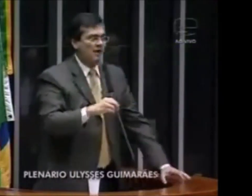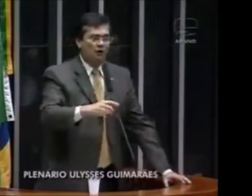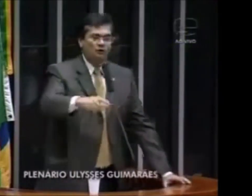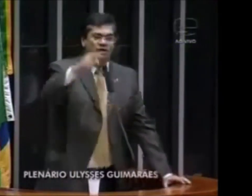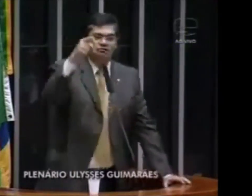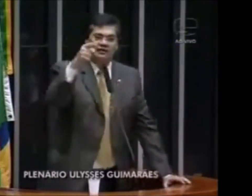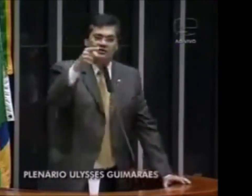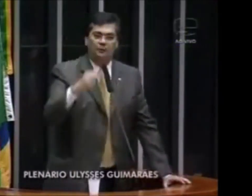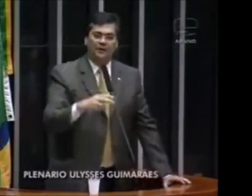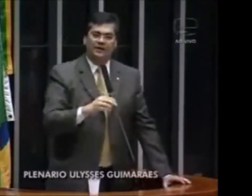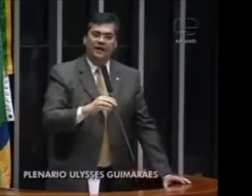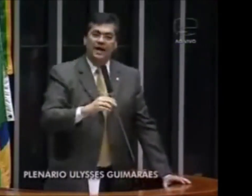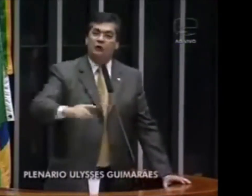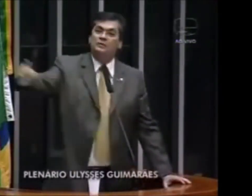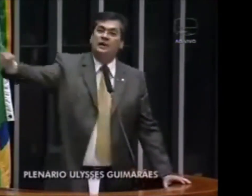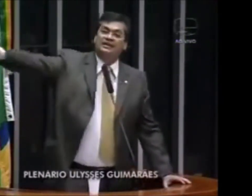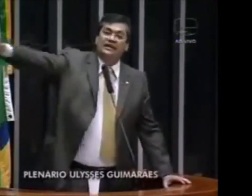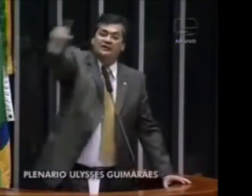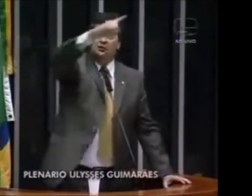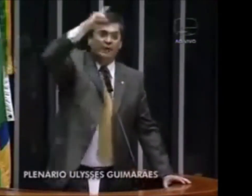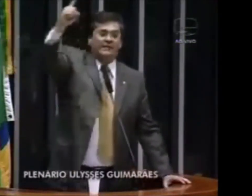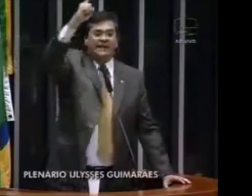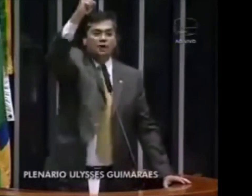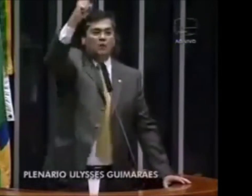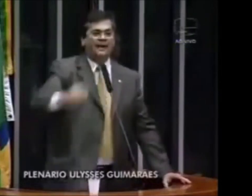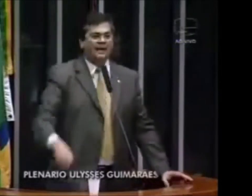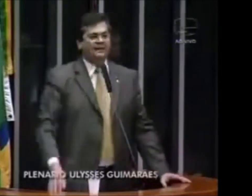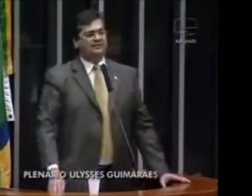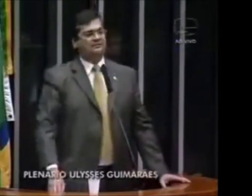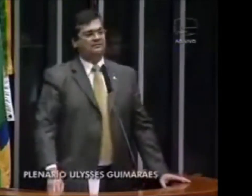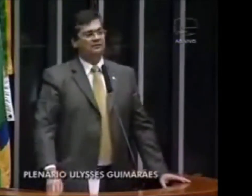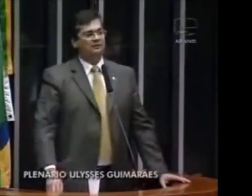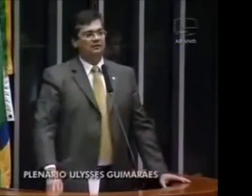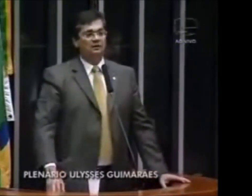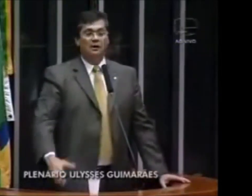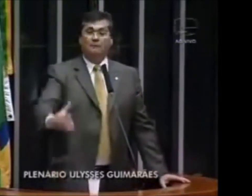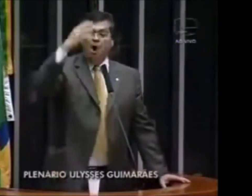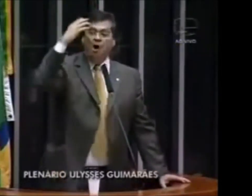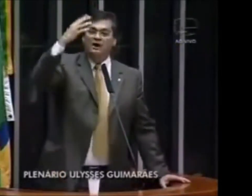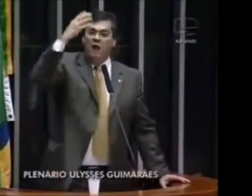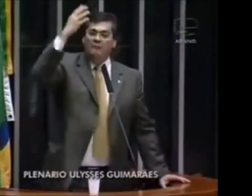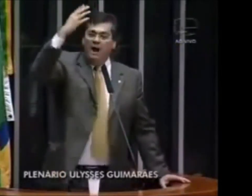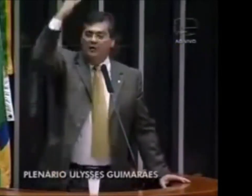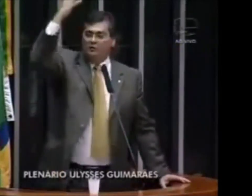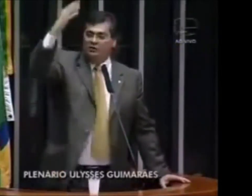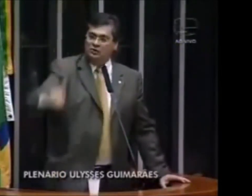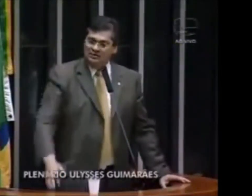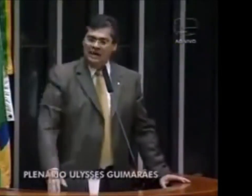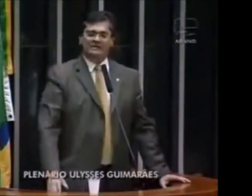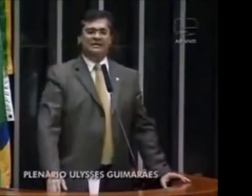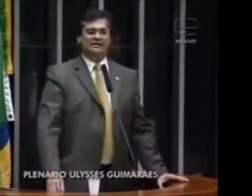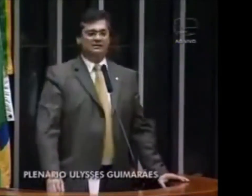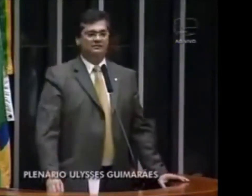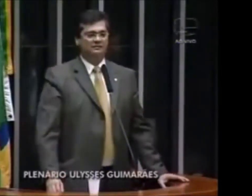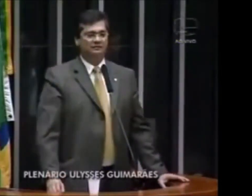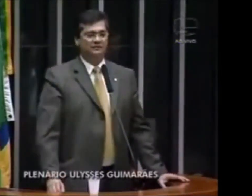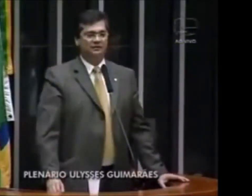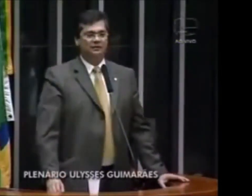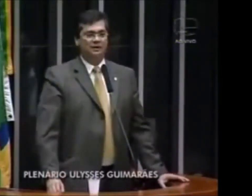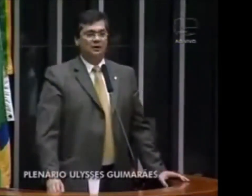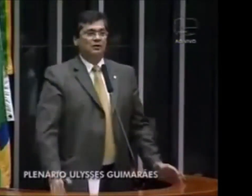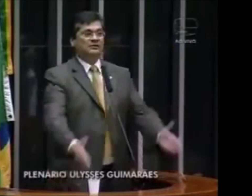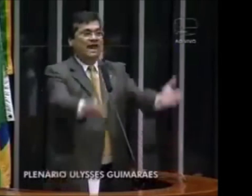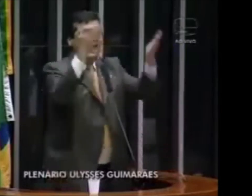aos dirigentes do ptb aos militantes do pt em todo o país ponham a mão das suas consciências